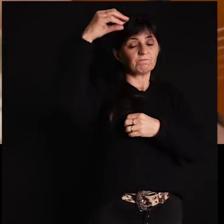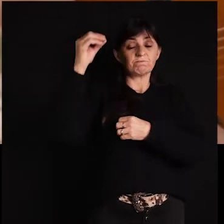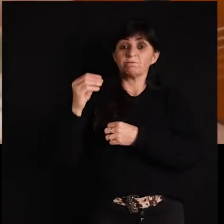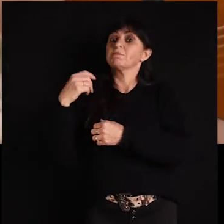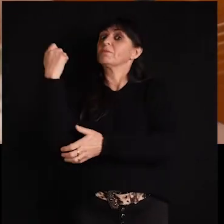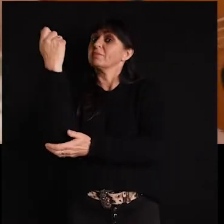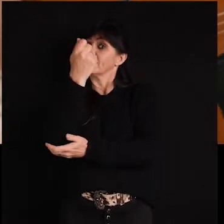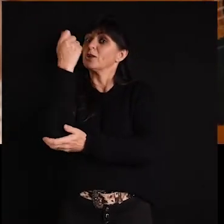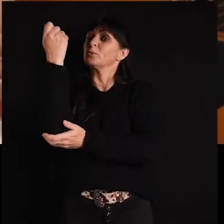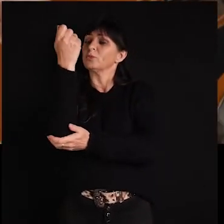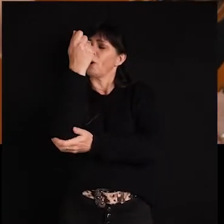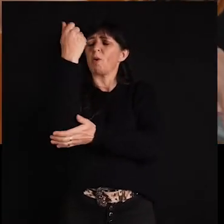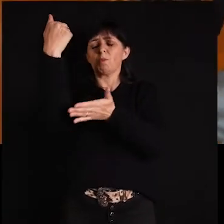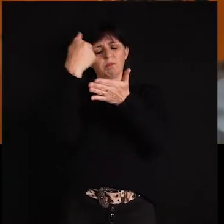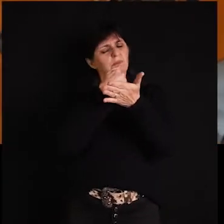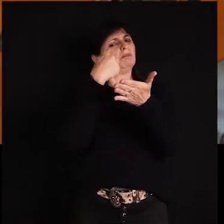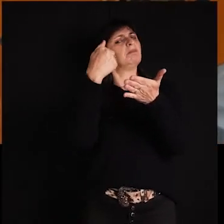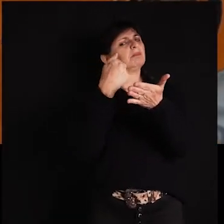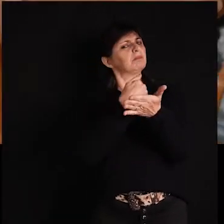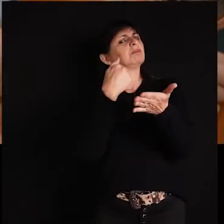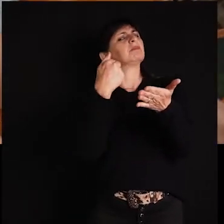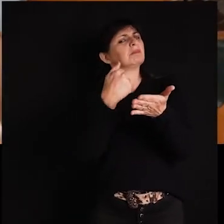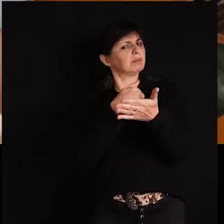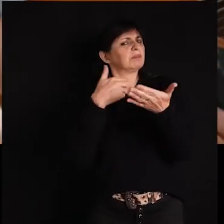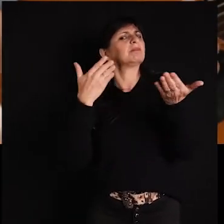lampião. O Rio Grande perguntou